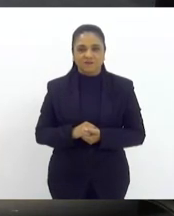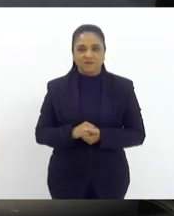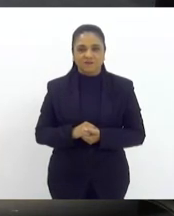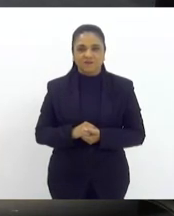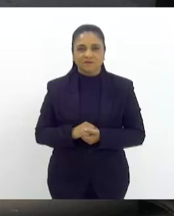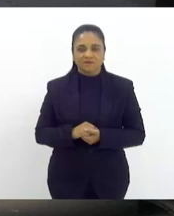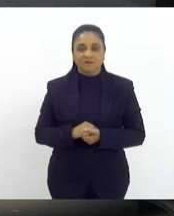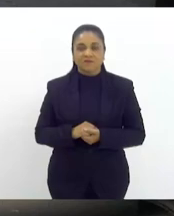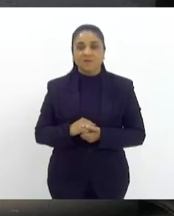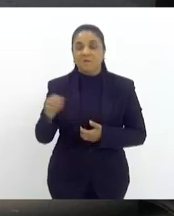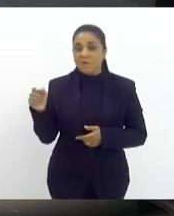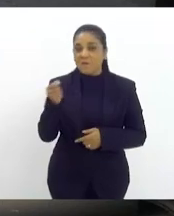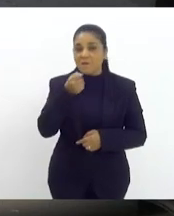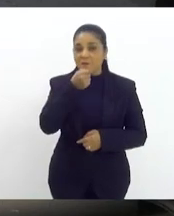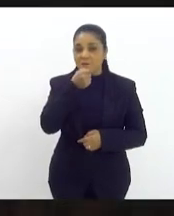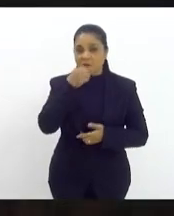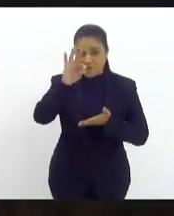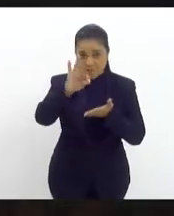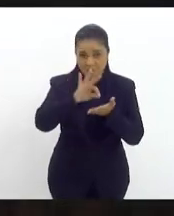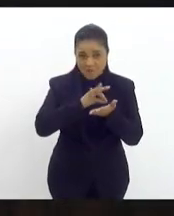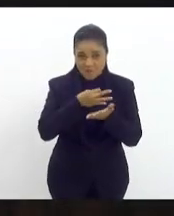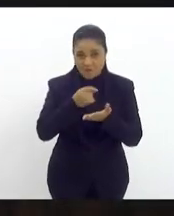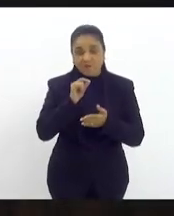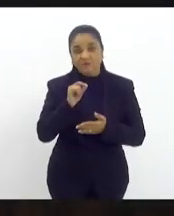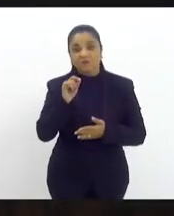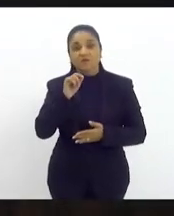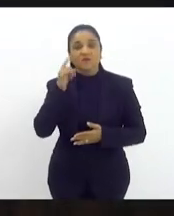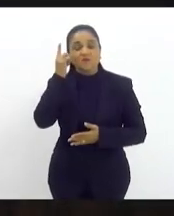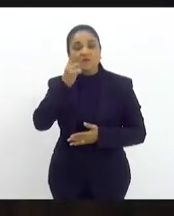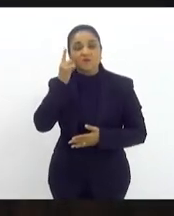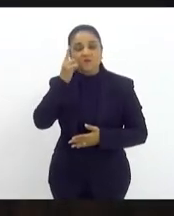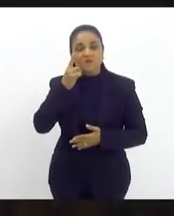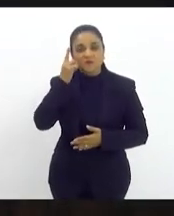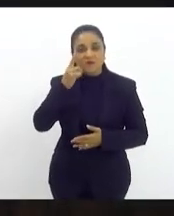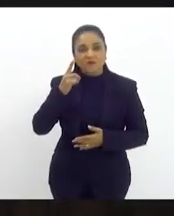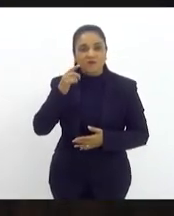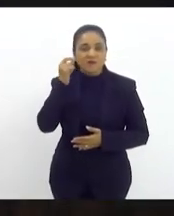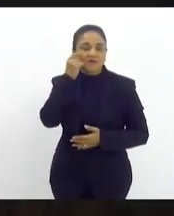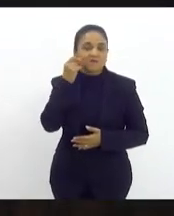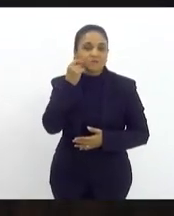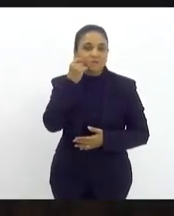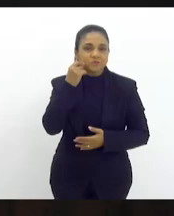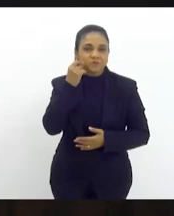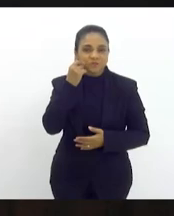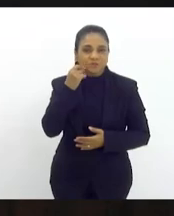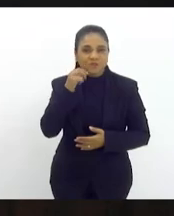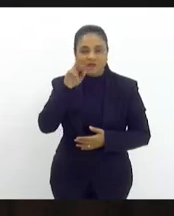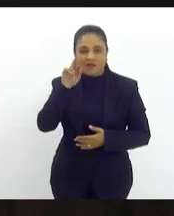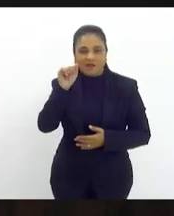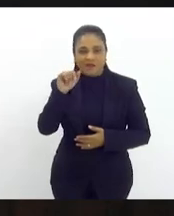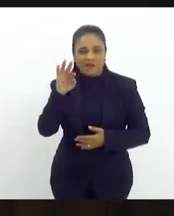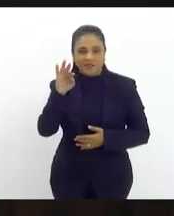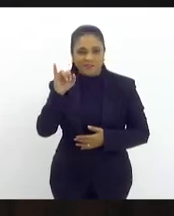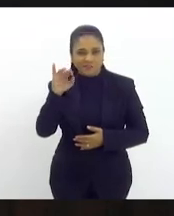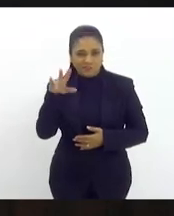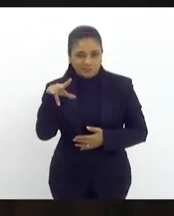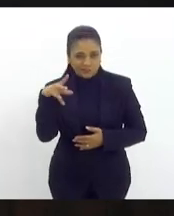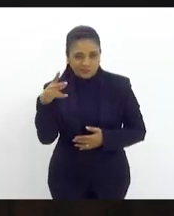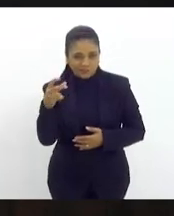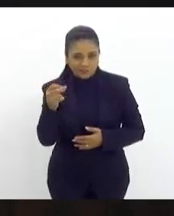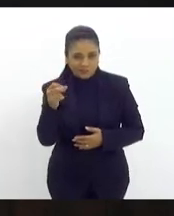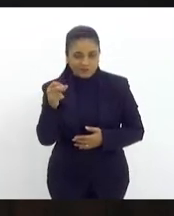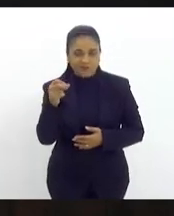próximo orador escrito é o nome Deputado Ratinho vossa excelência